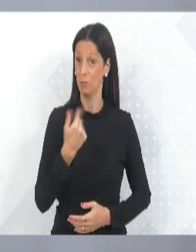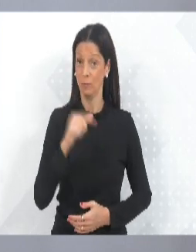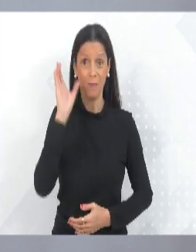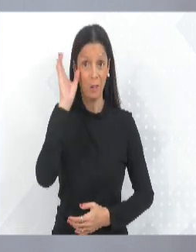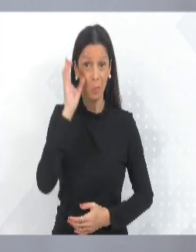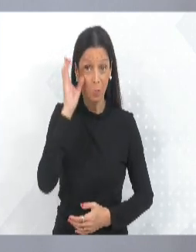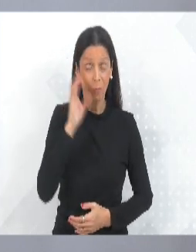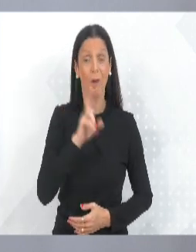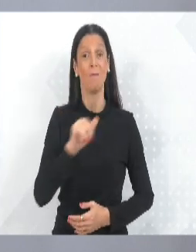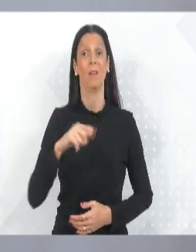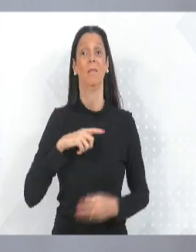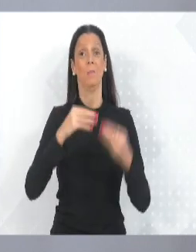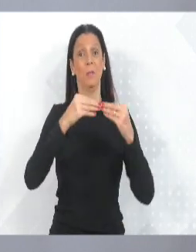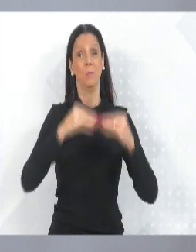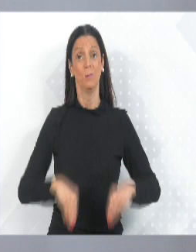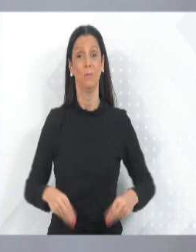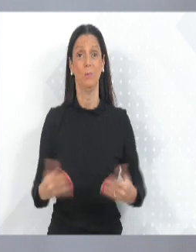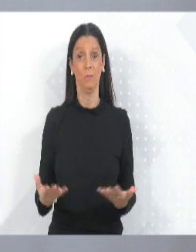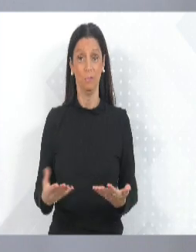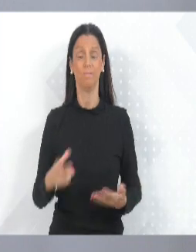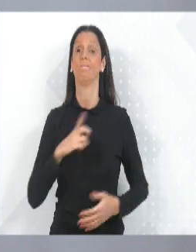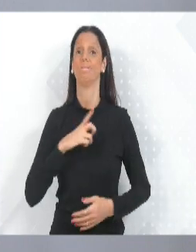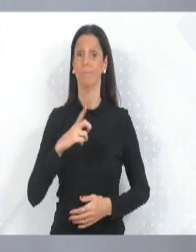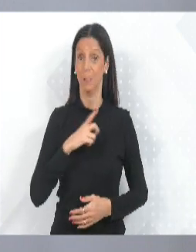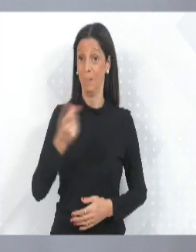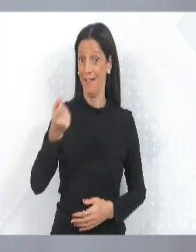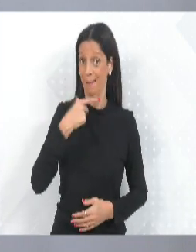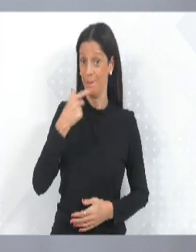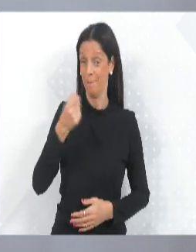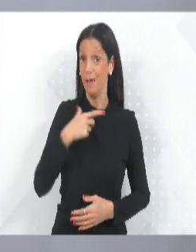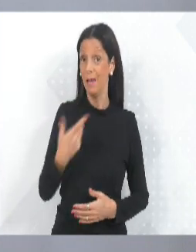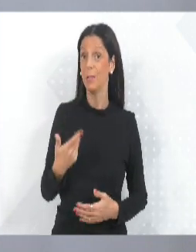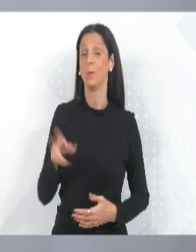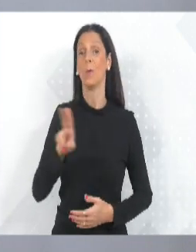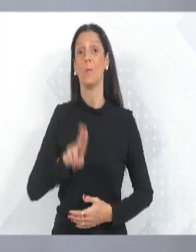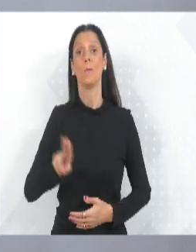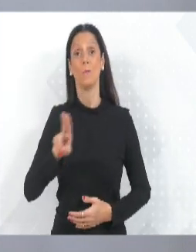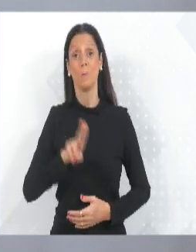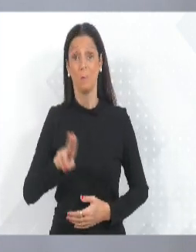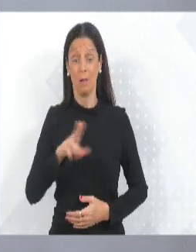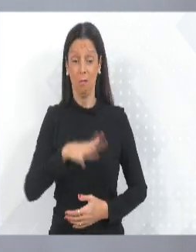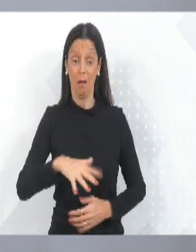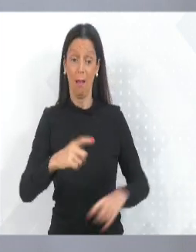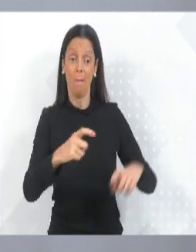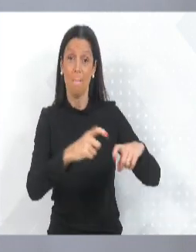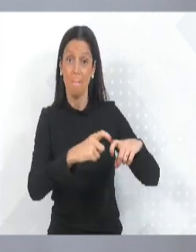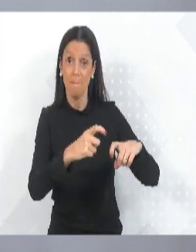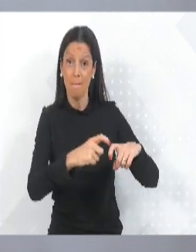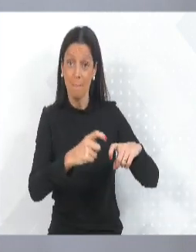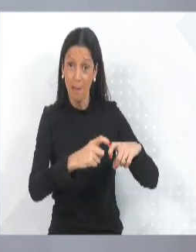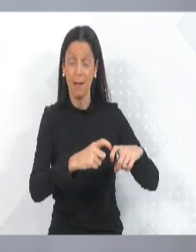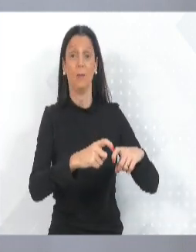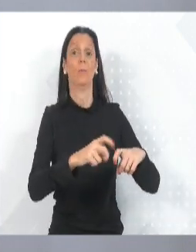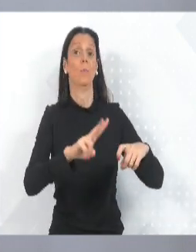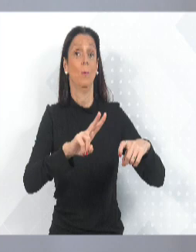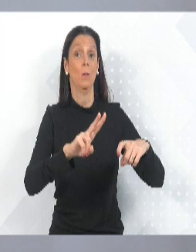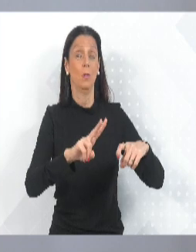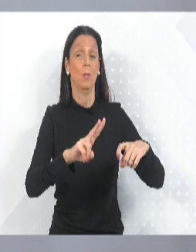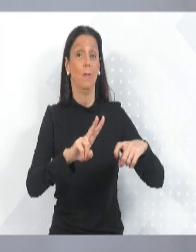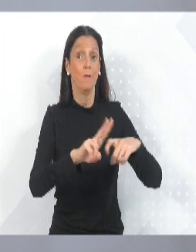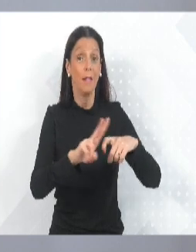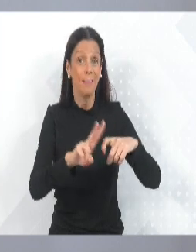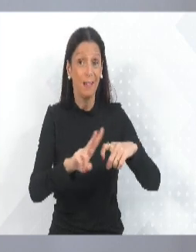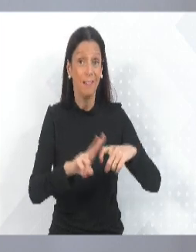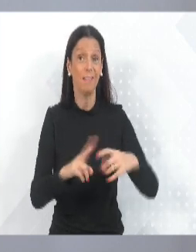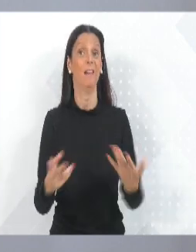geral nós temos antibióticos usado em medicina veterinária nós temos antibióticos usados na Agro que